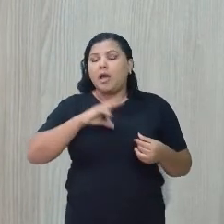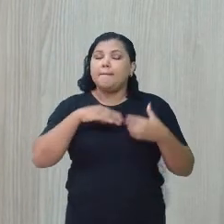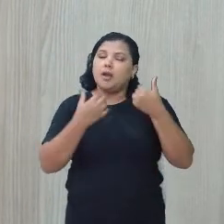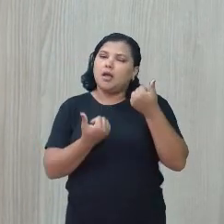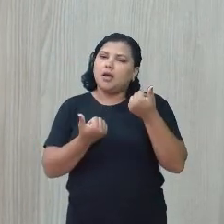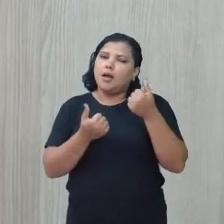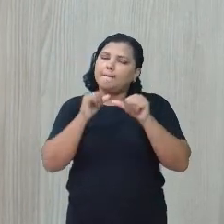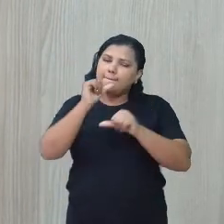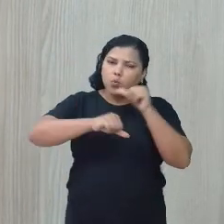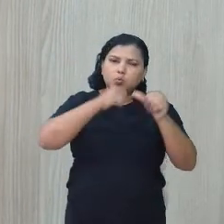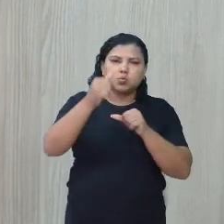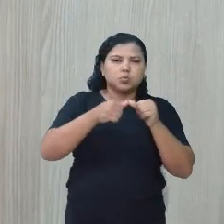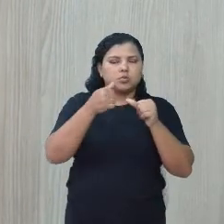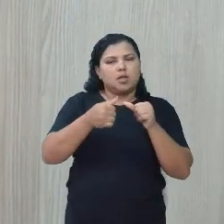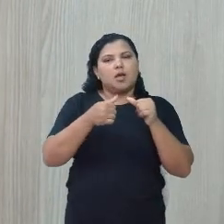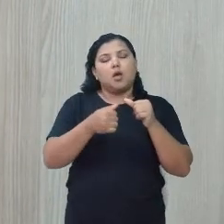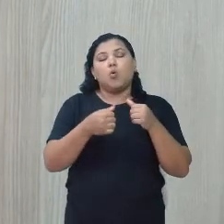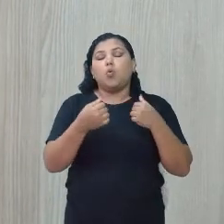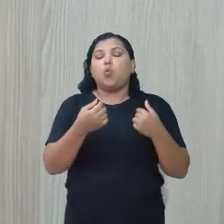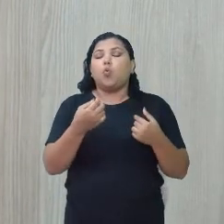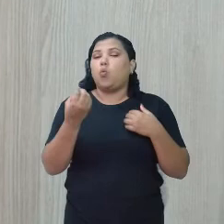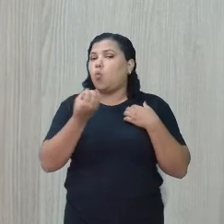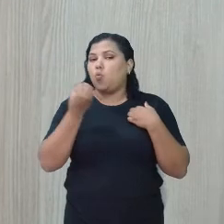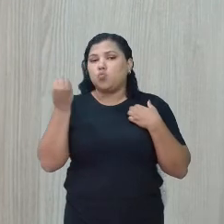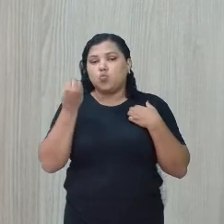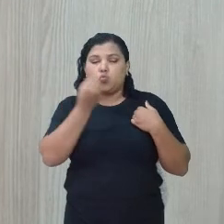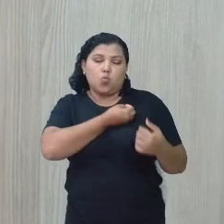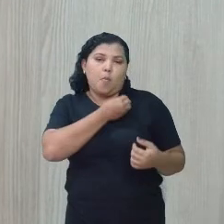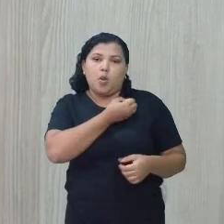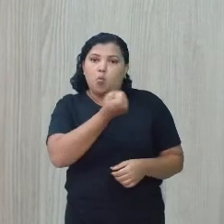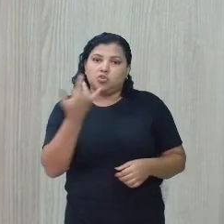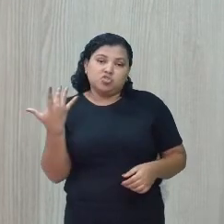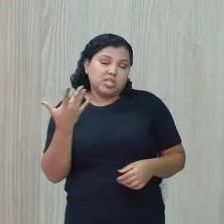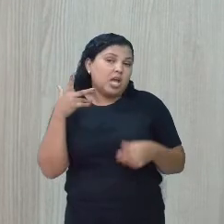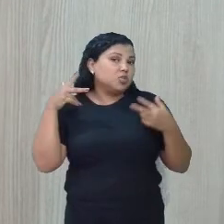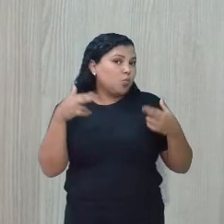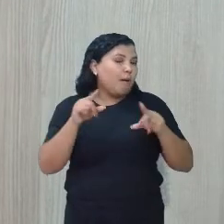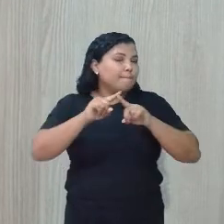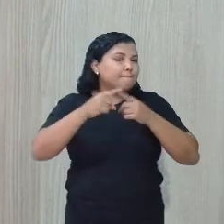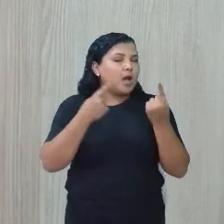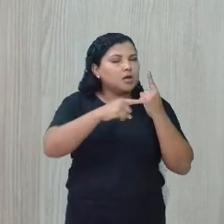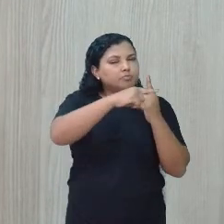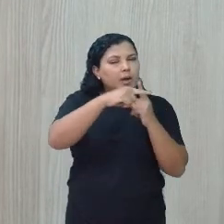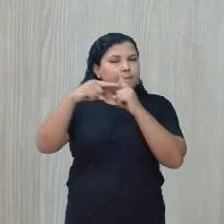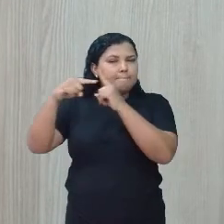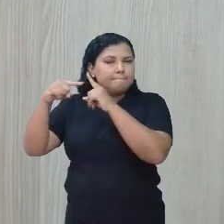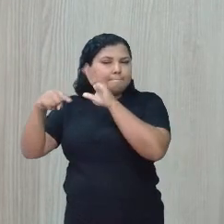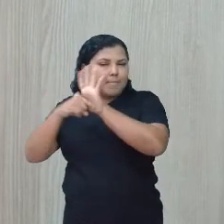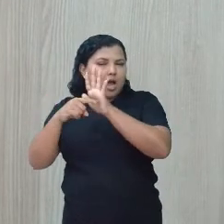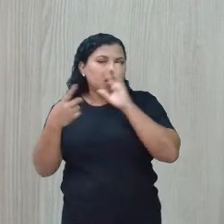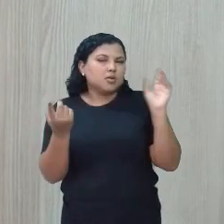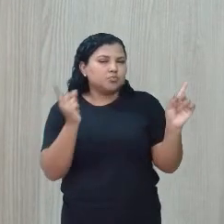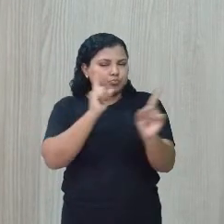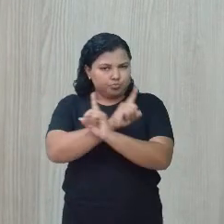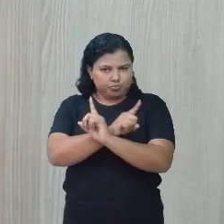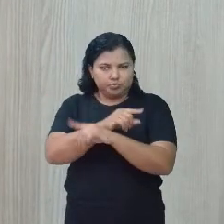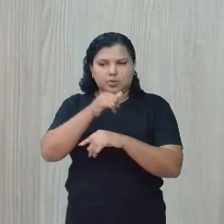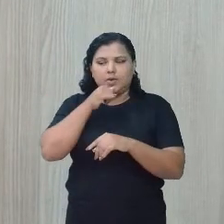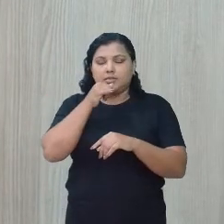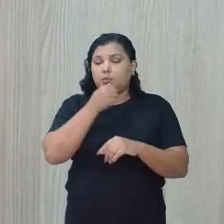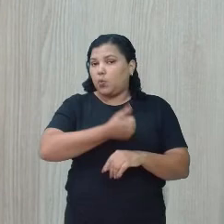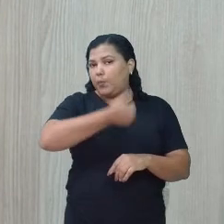valor idêntico ao valor que está embaixo ou que está em cima, mas com o sinal trocado. Ali o professor tinha, por exemplo,